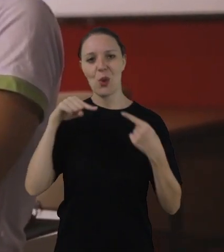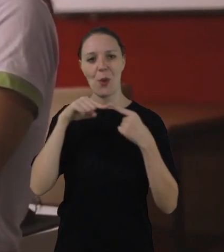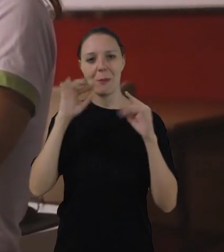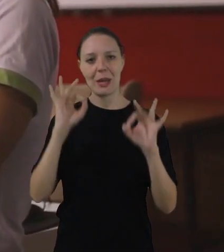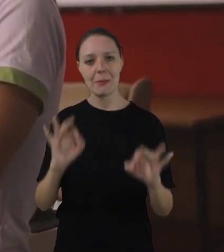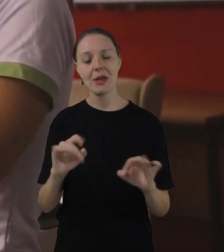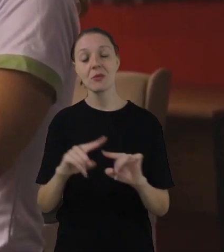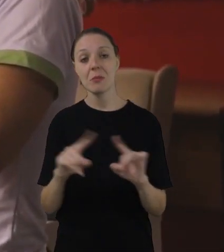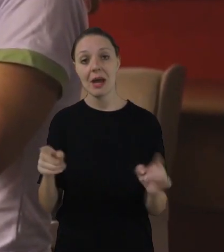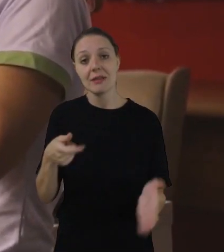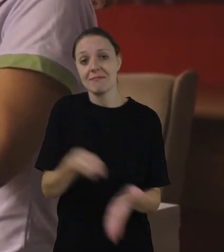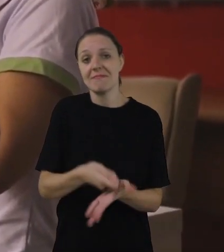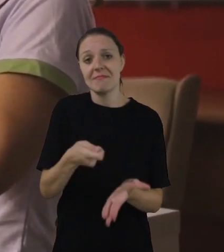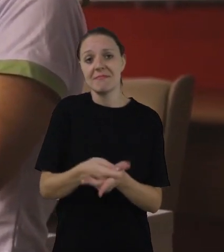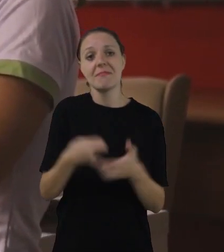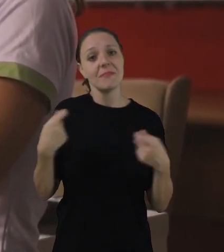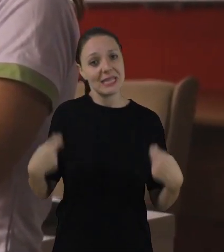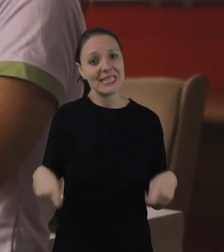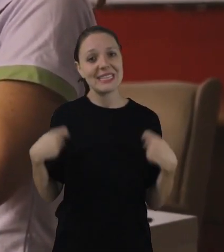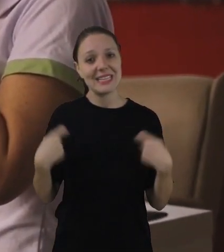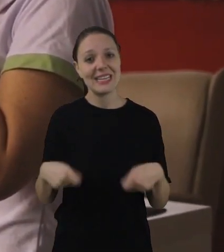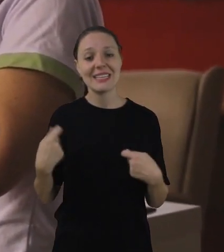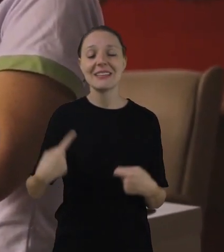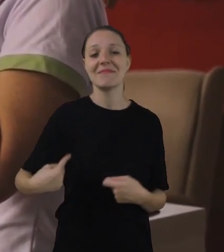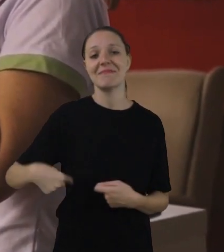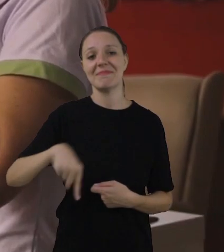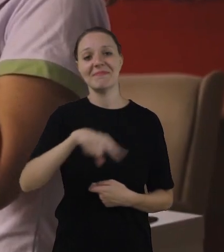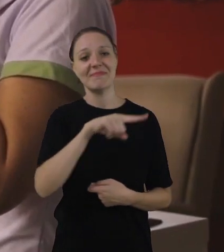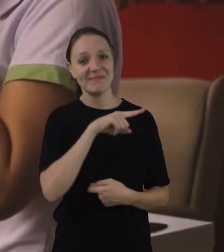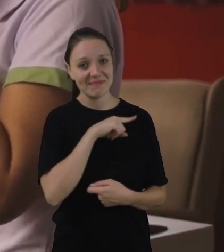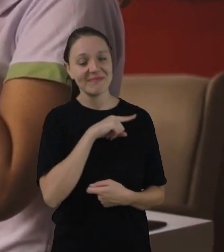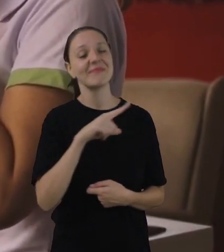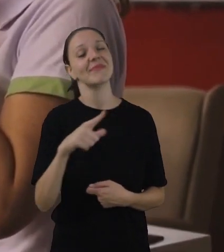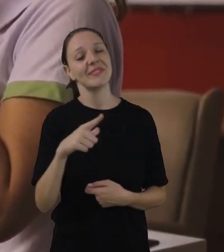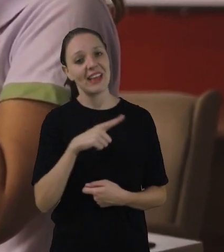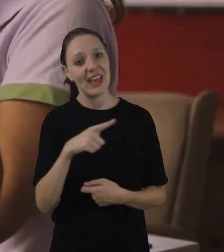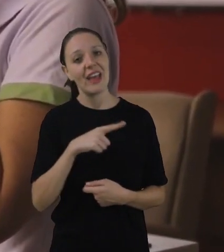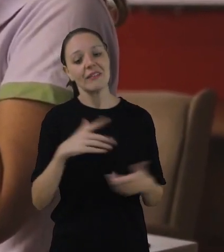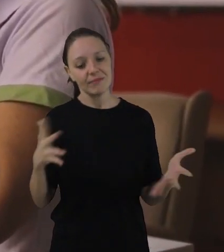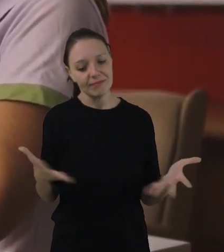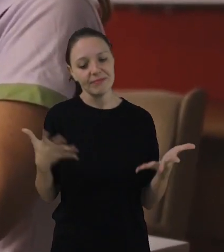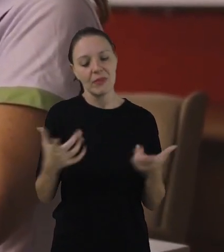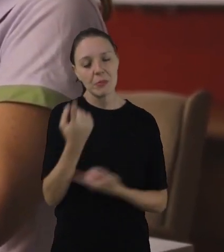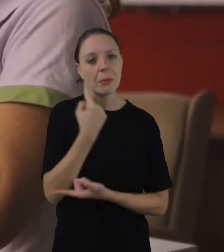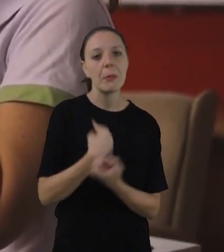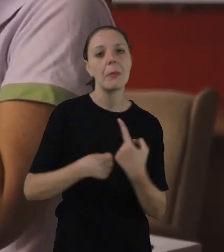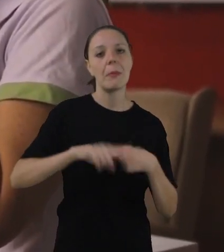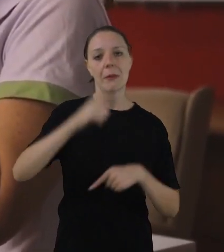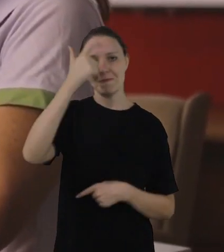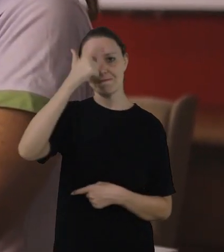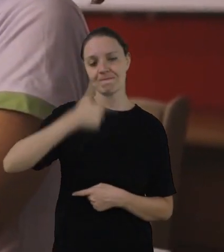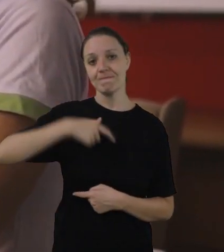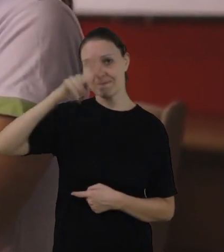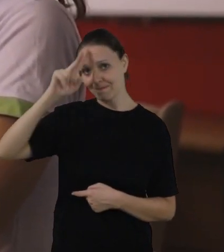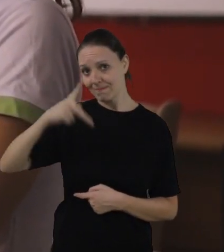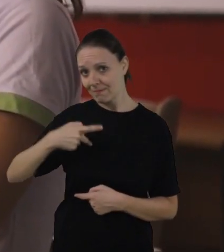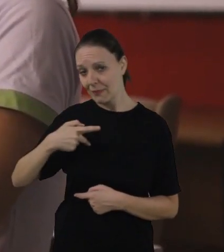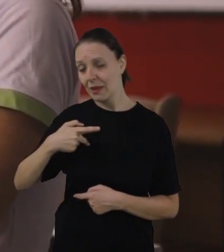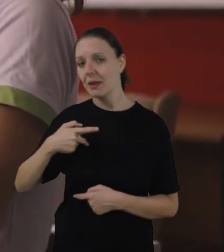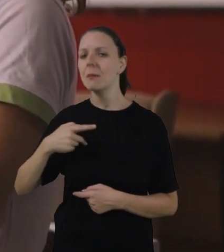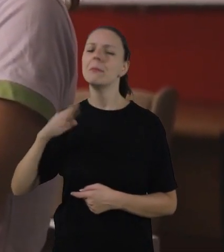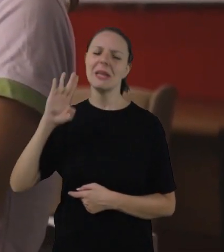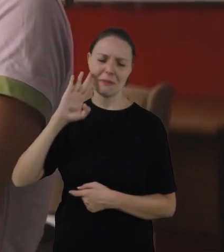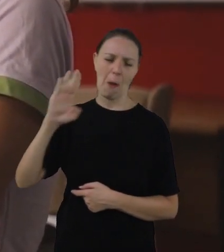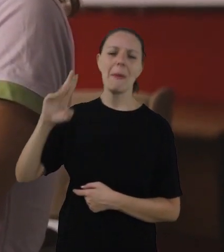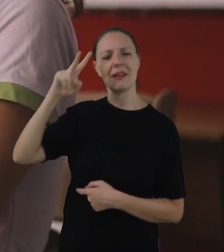ela é exigida e ela é necessária para que a gente se desenvolva, não só pessoalmente, mas principalmente,